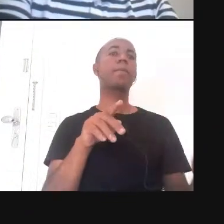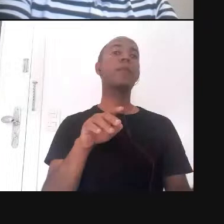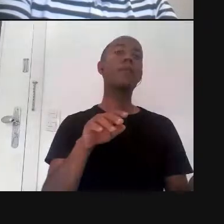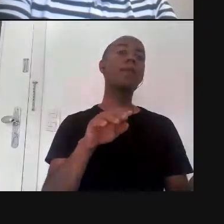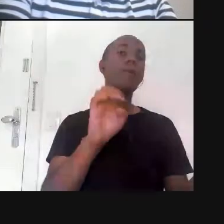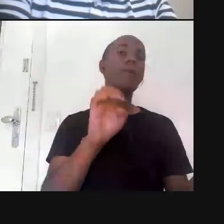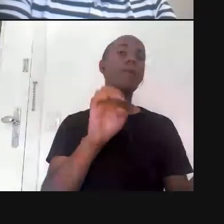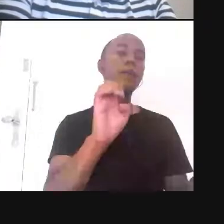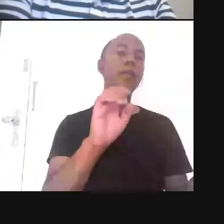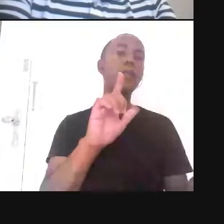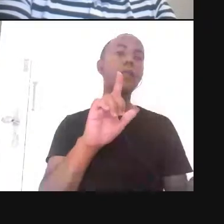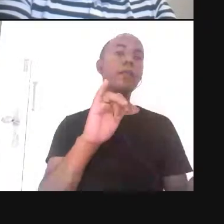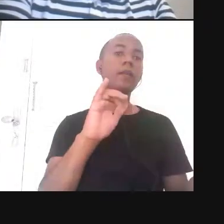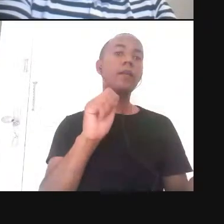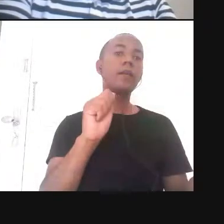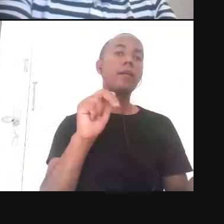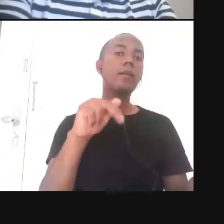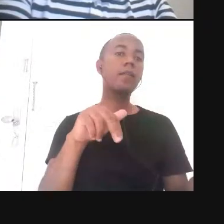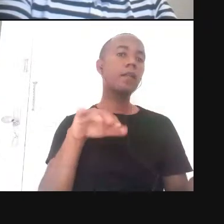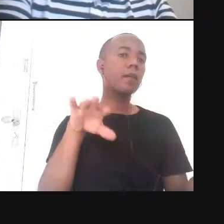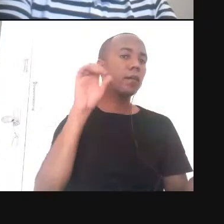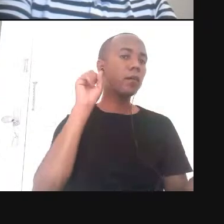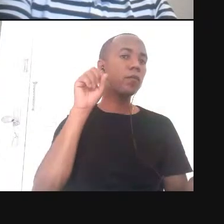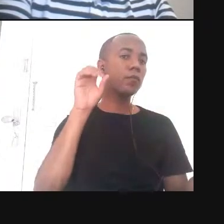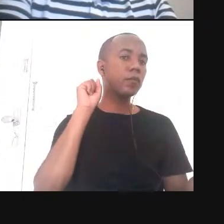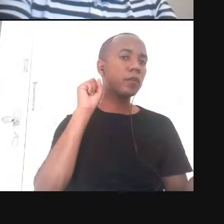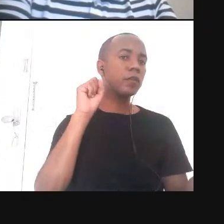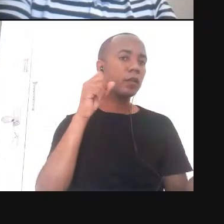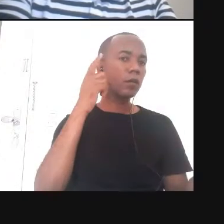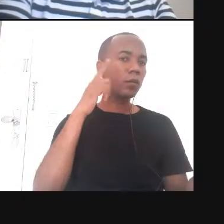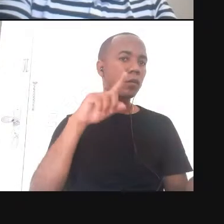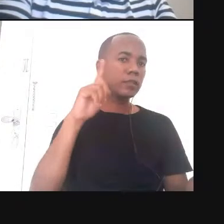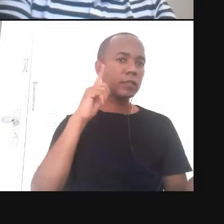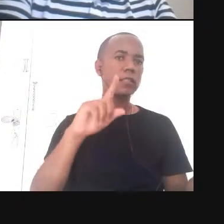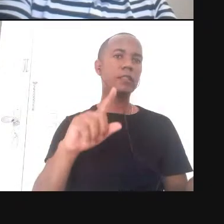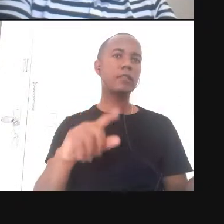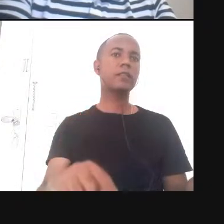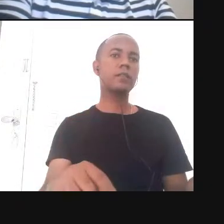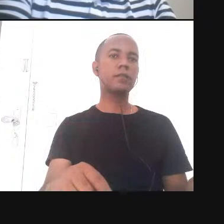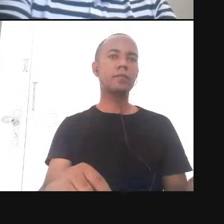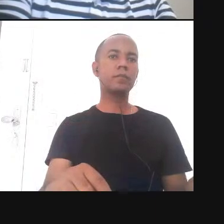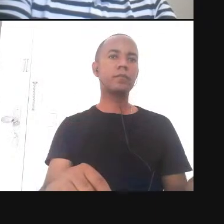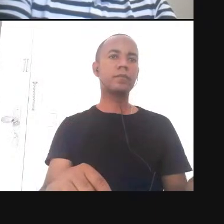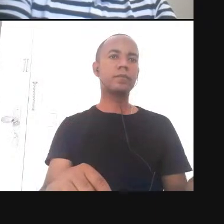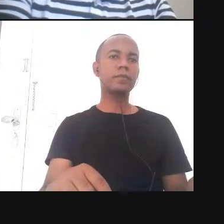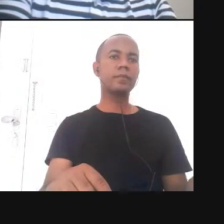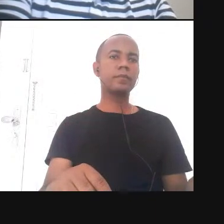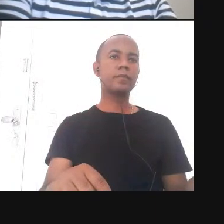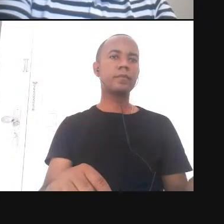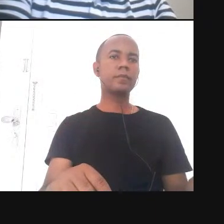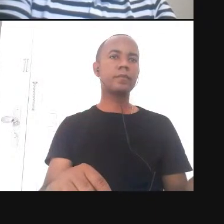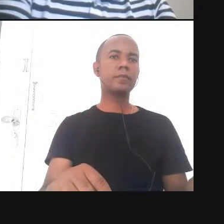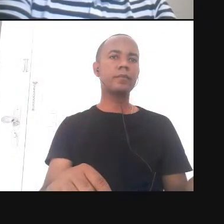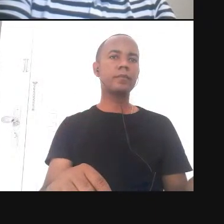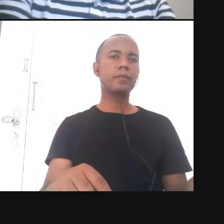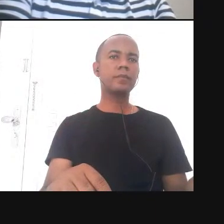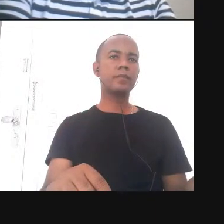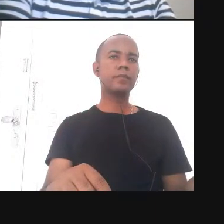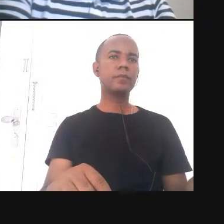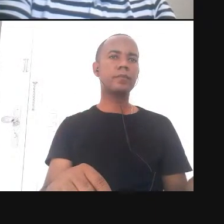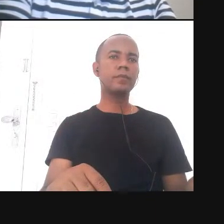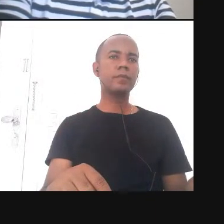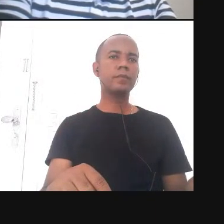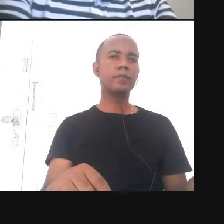Olha, tu consegues me ouvir? Perfeitamente. Consegues? Eu consigo ouvir.